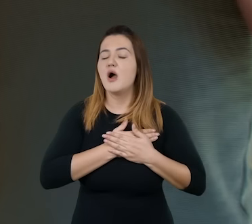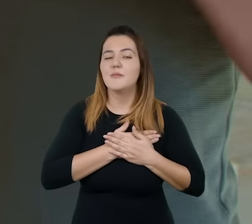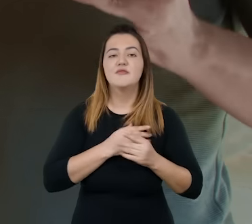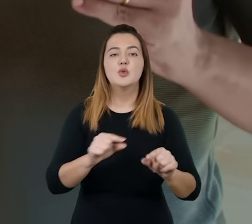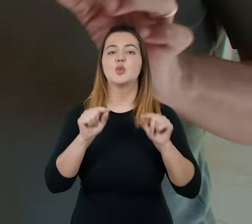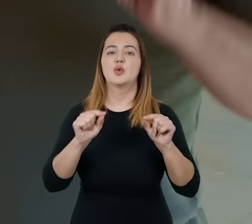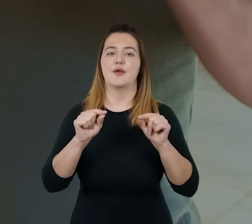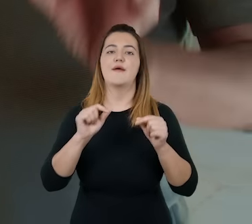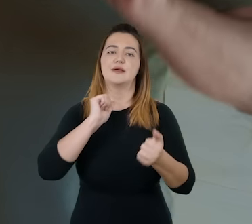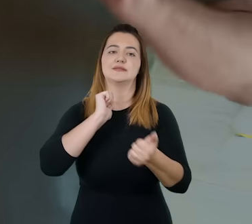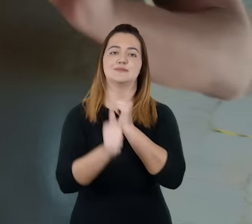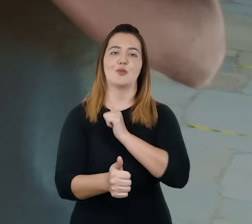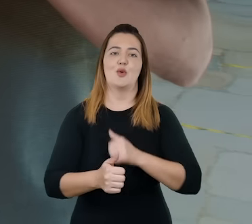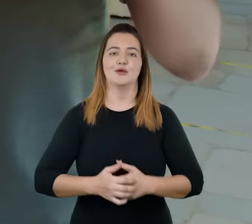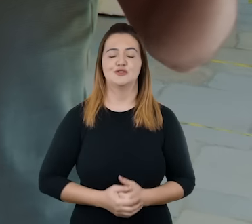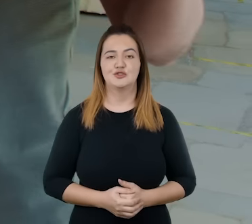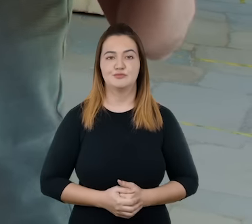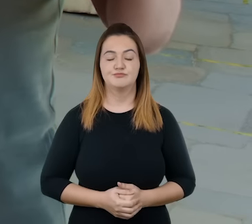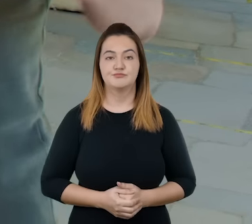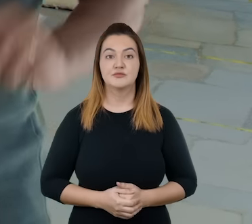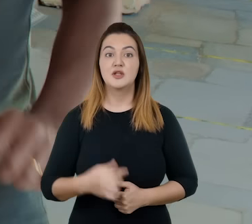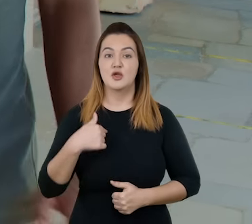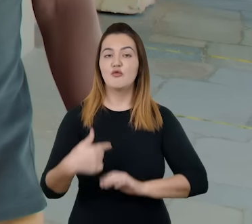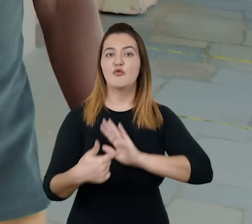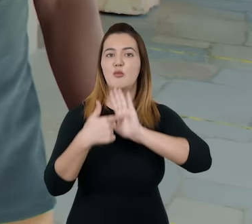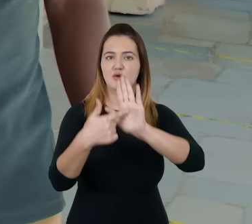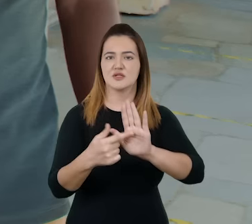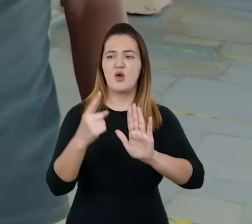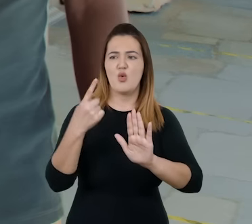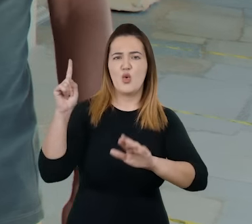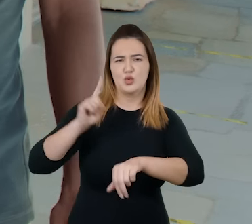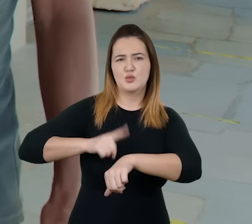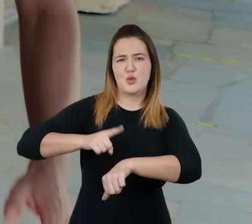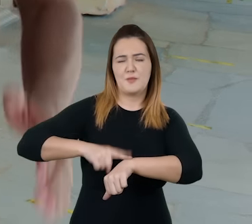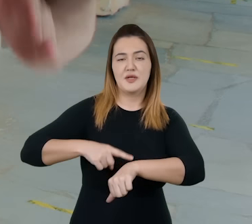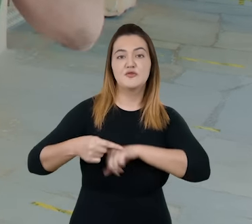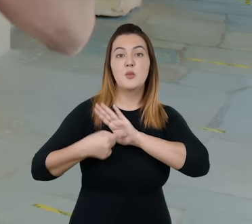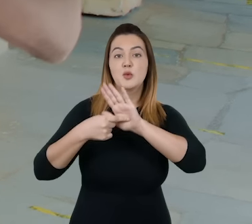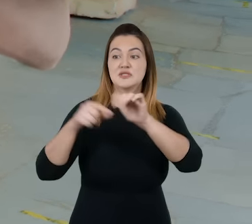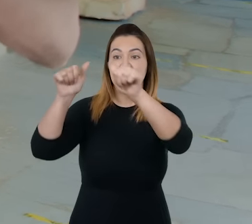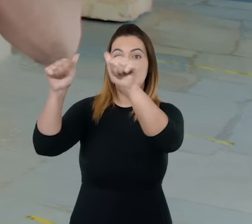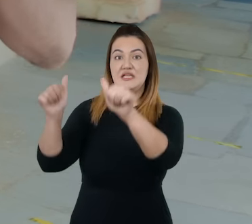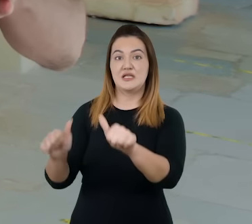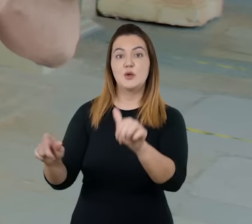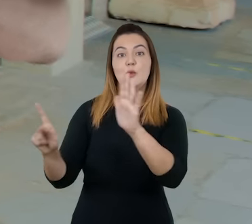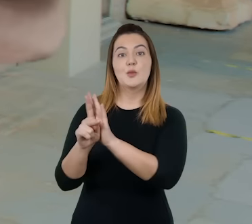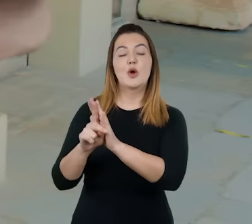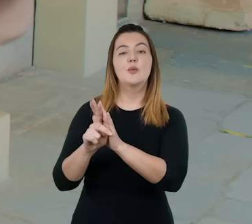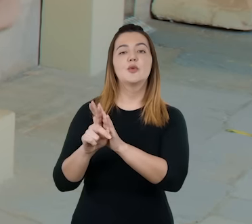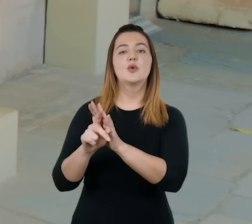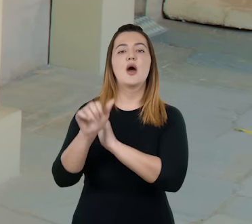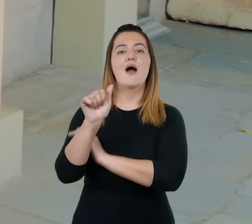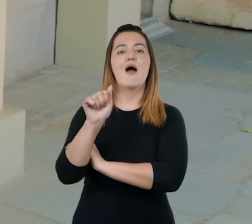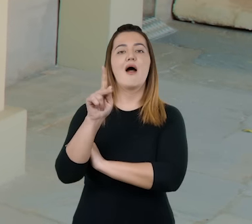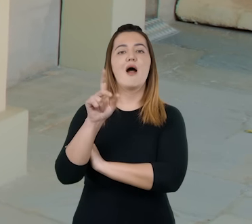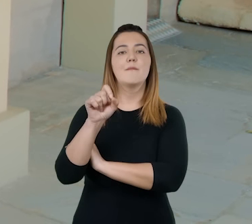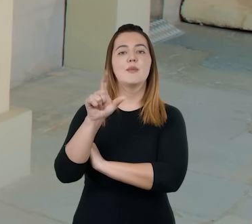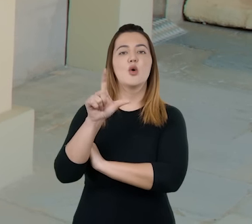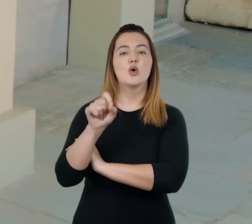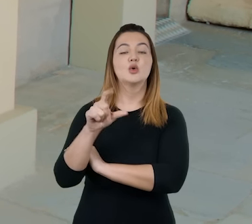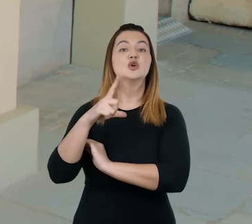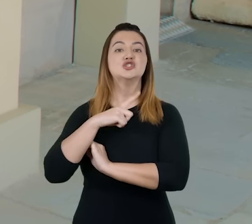gostava muito, era de esportes. Tanto é que eu vou mostrar para vocês num outro momento o templo de Apolo, e grandes